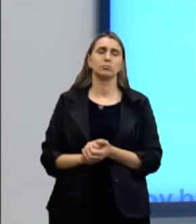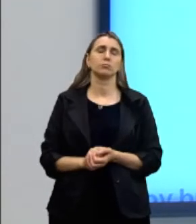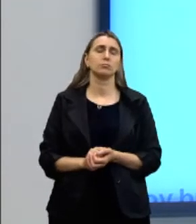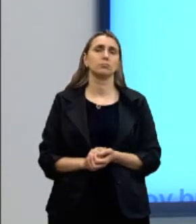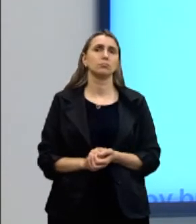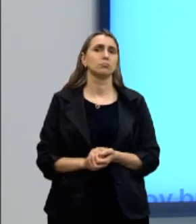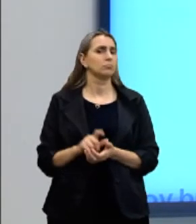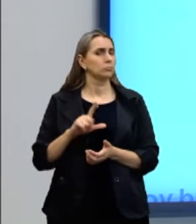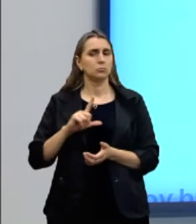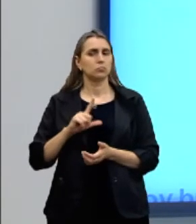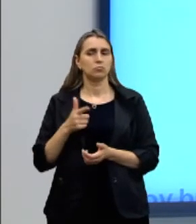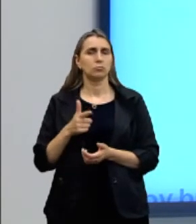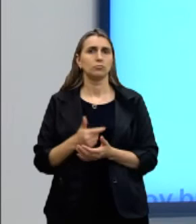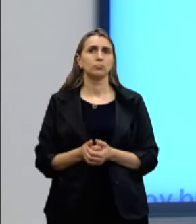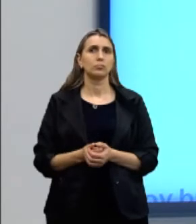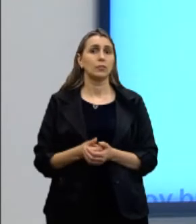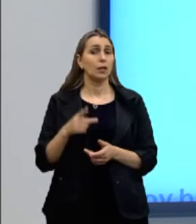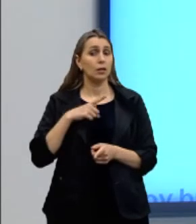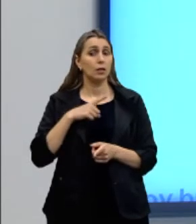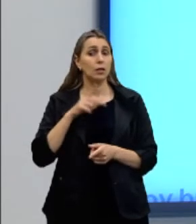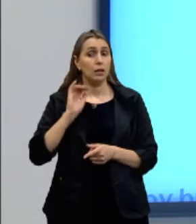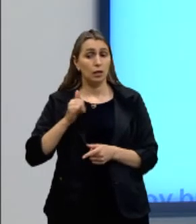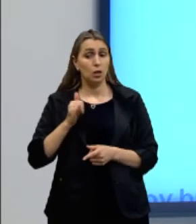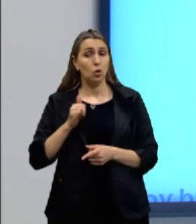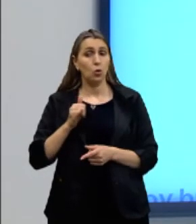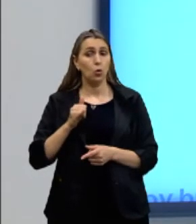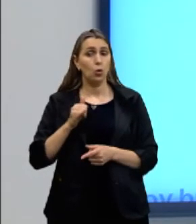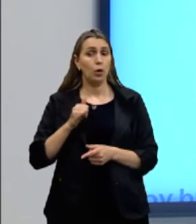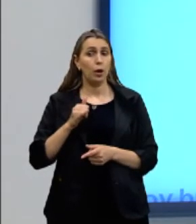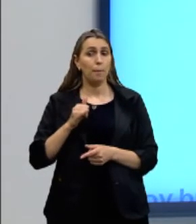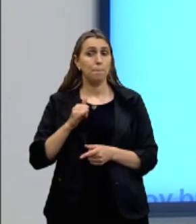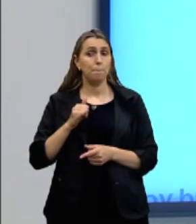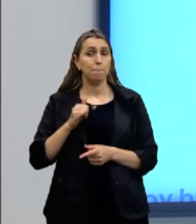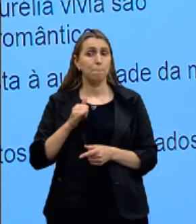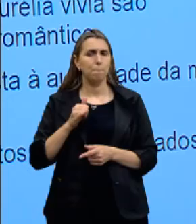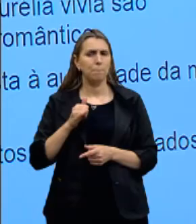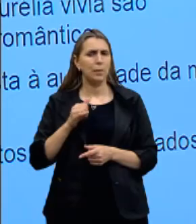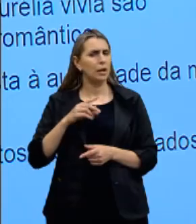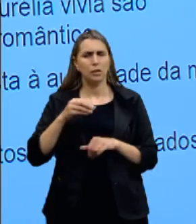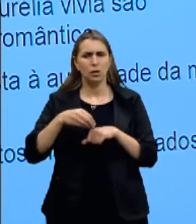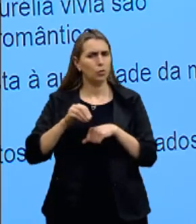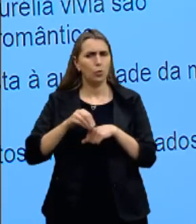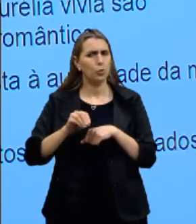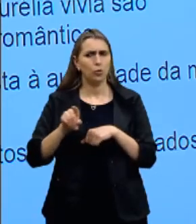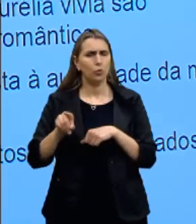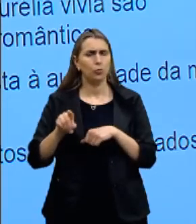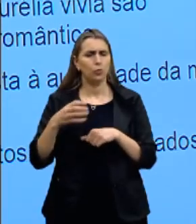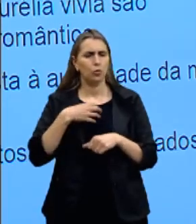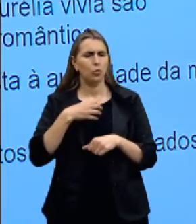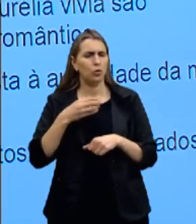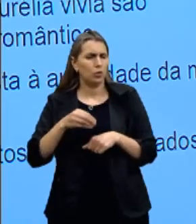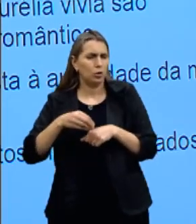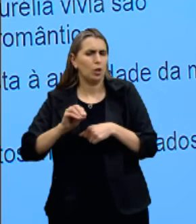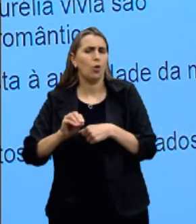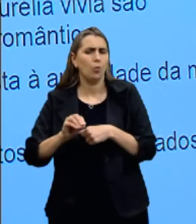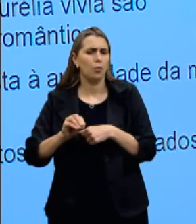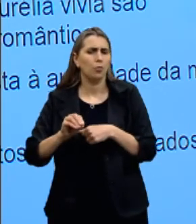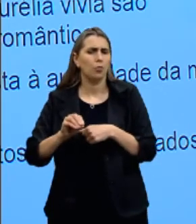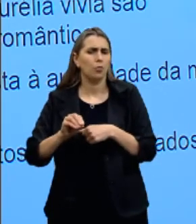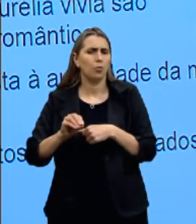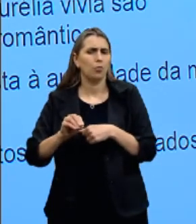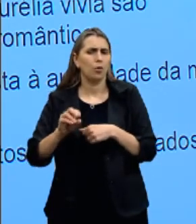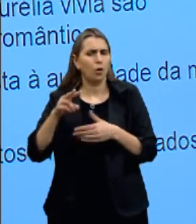não há inclusive esse narrador ele até pouco operativo né no sentido de Down